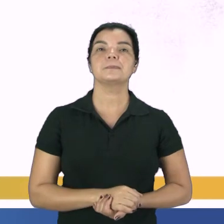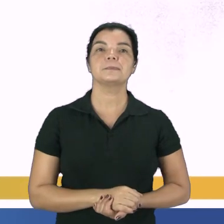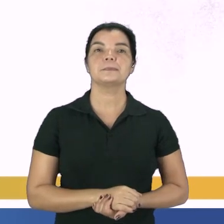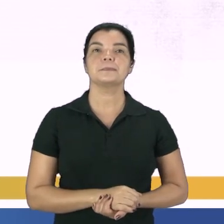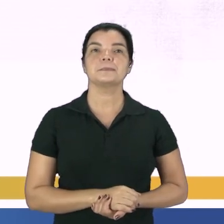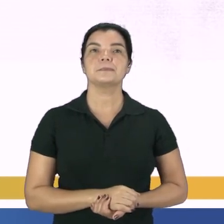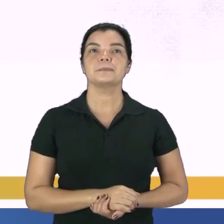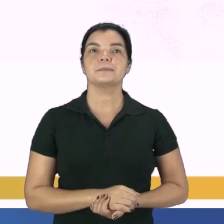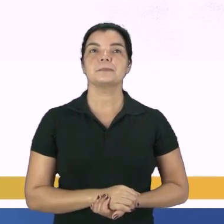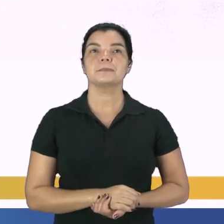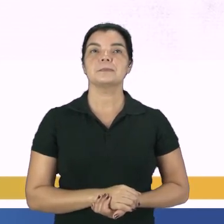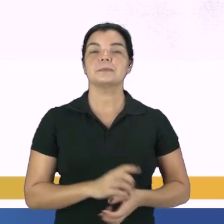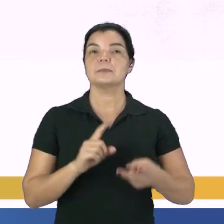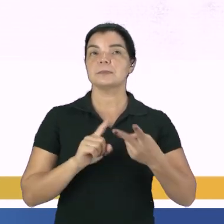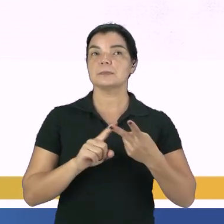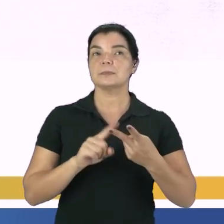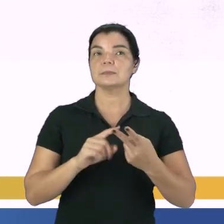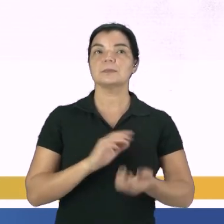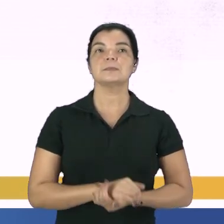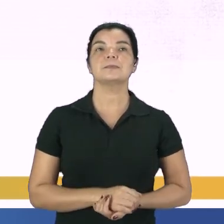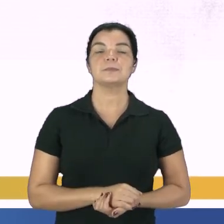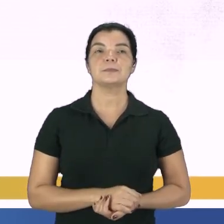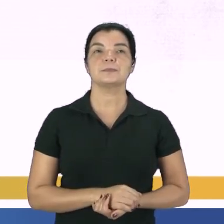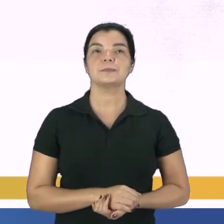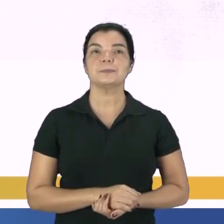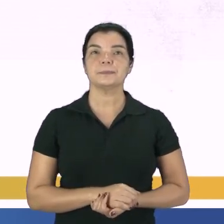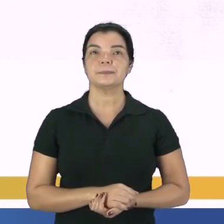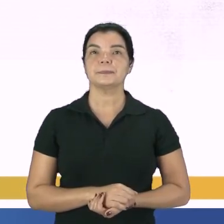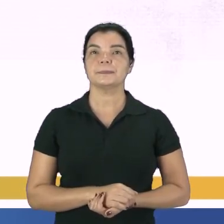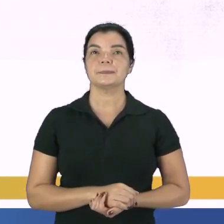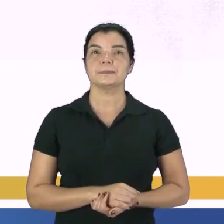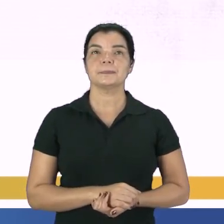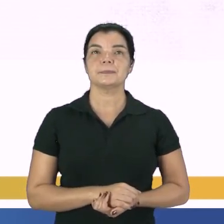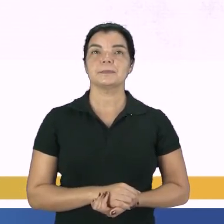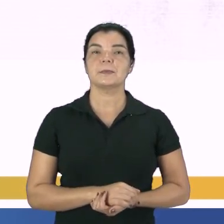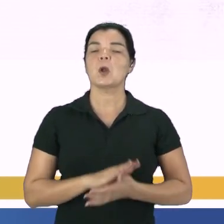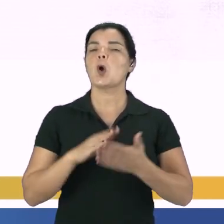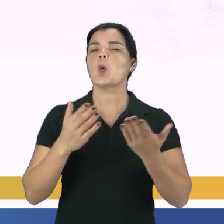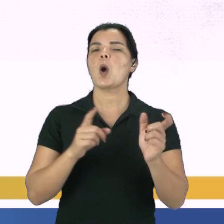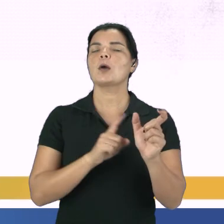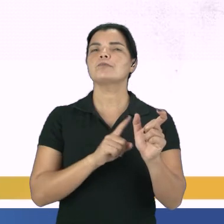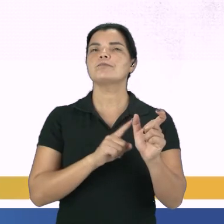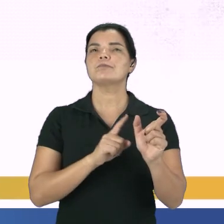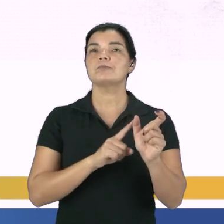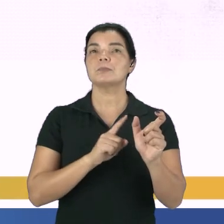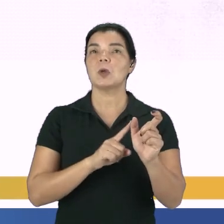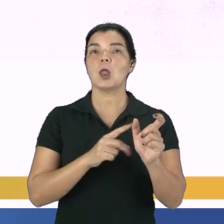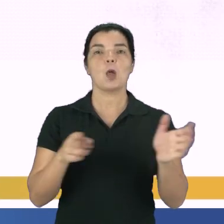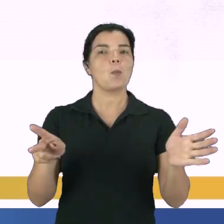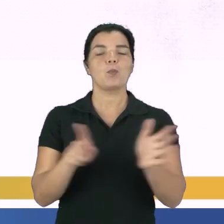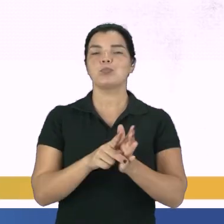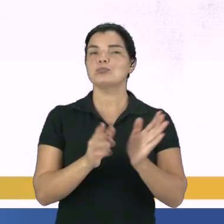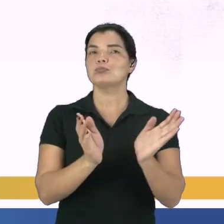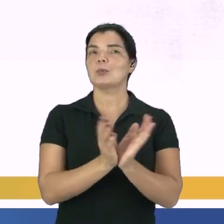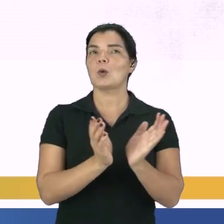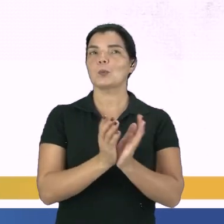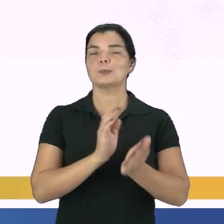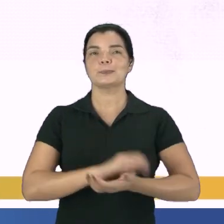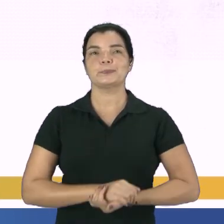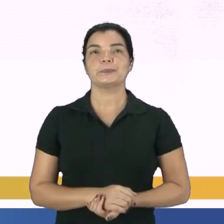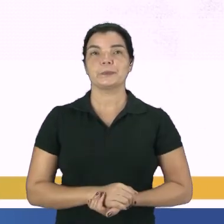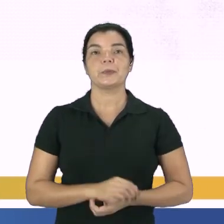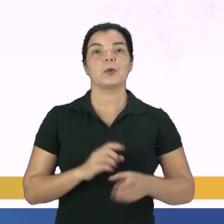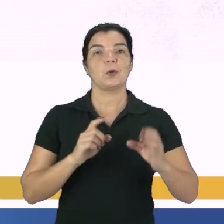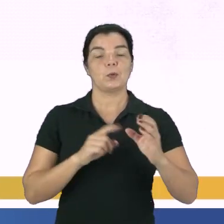ok? E por último, odd one out. Qual das palavras abaixo não pertence ao grupo? Então